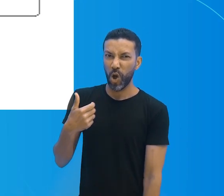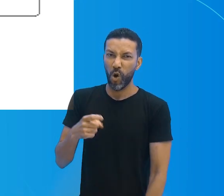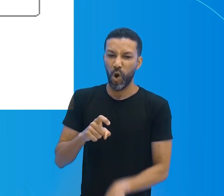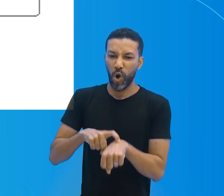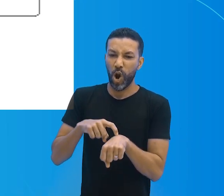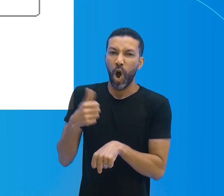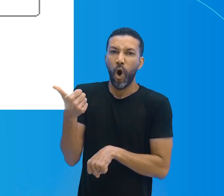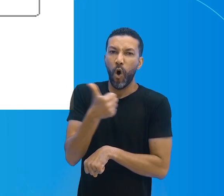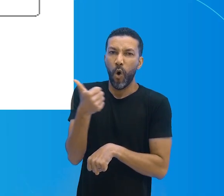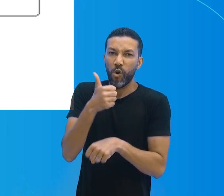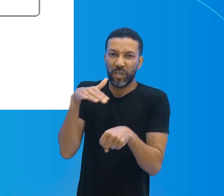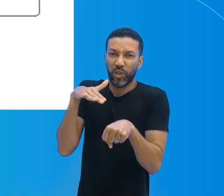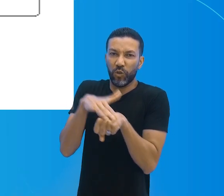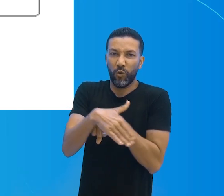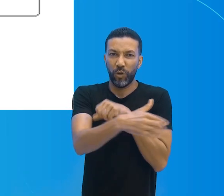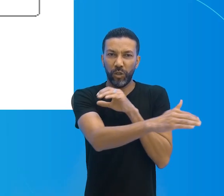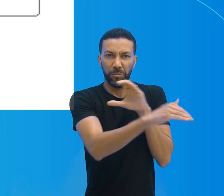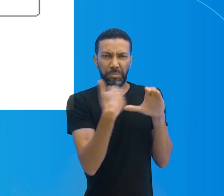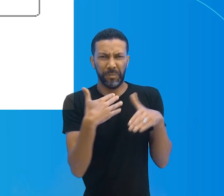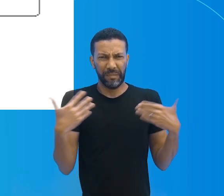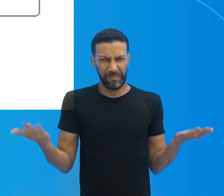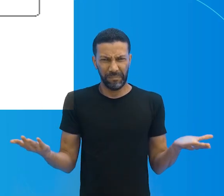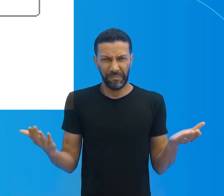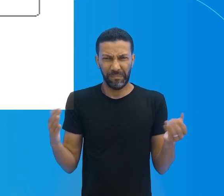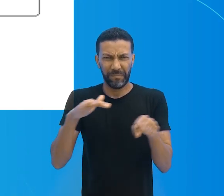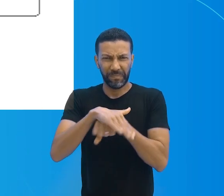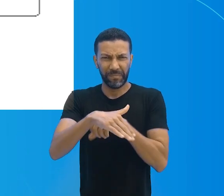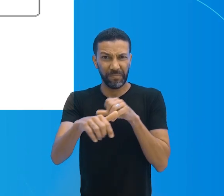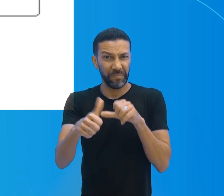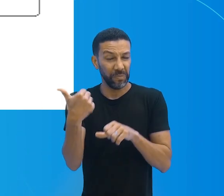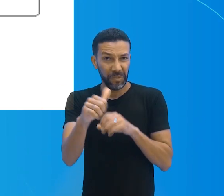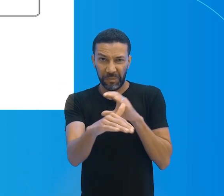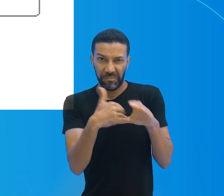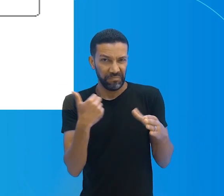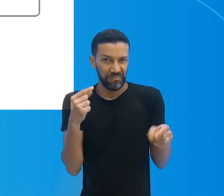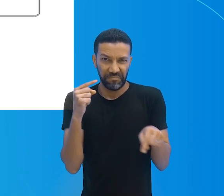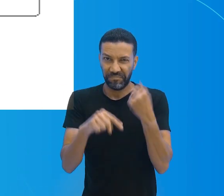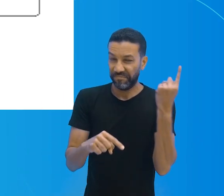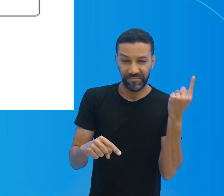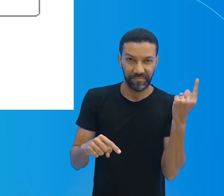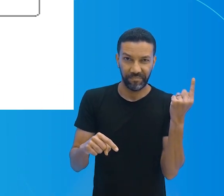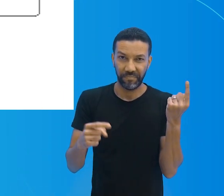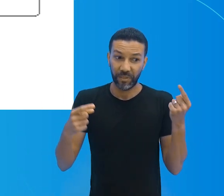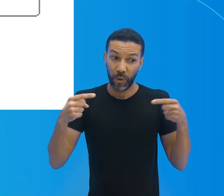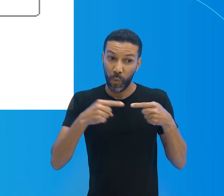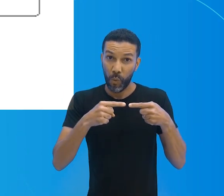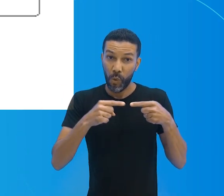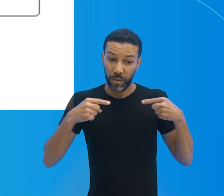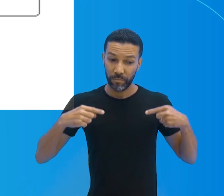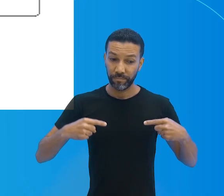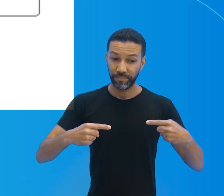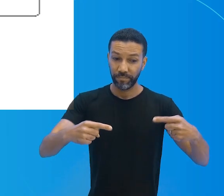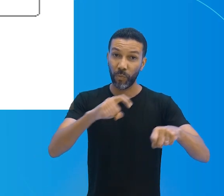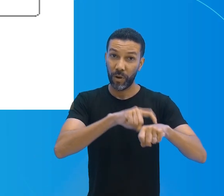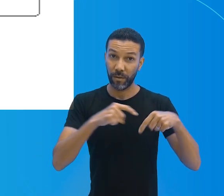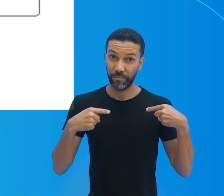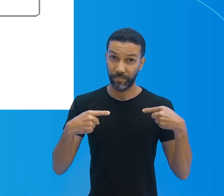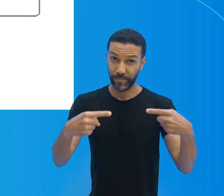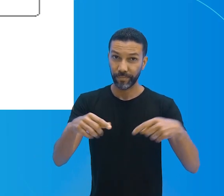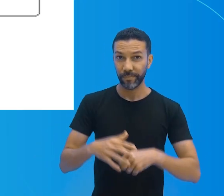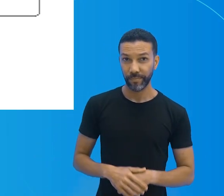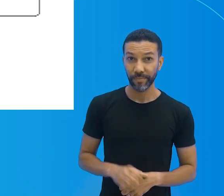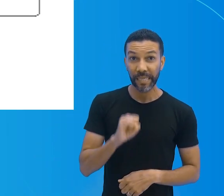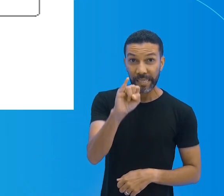um transtorno no andamento das atividades, certo? E se o servidor adotar a modalidade